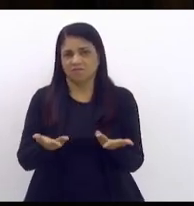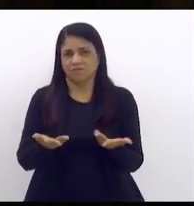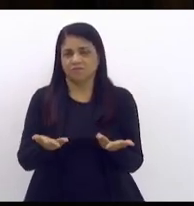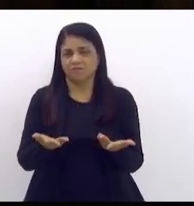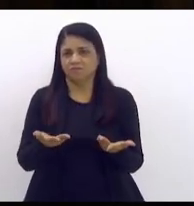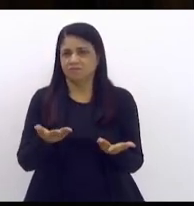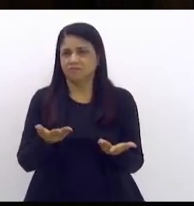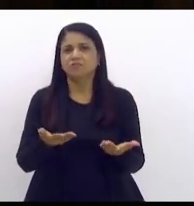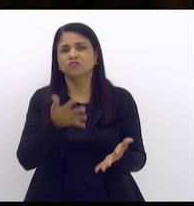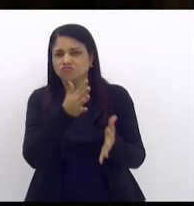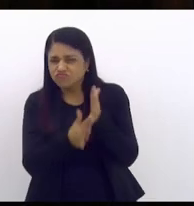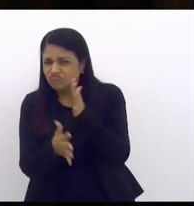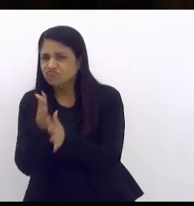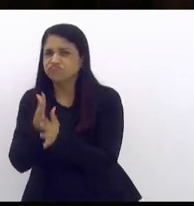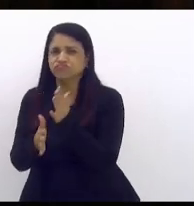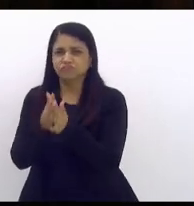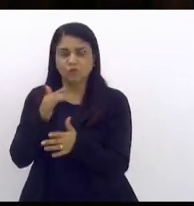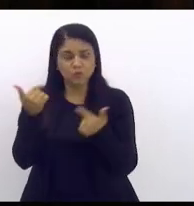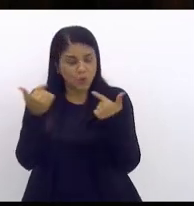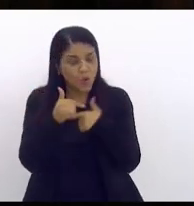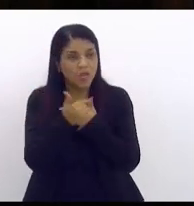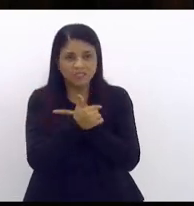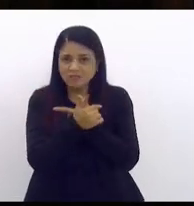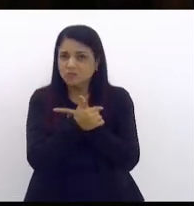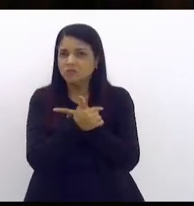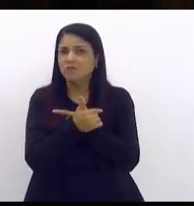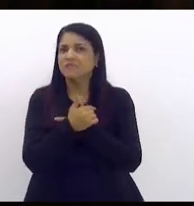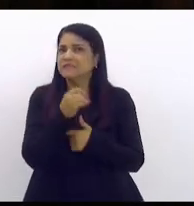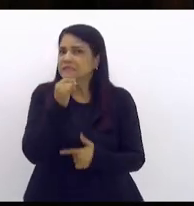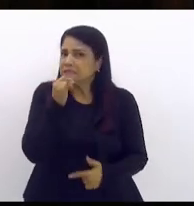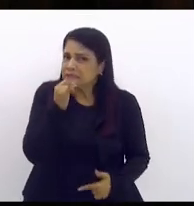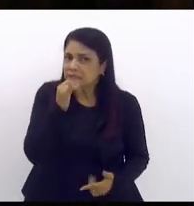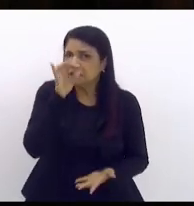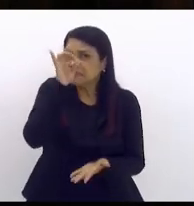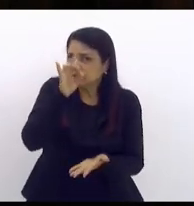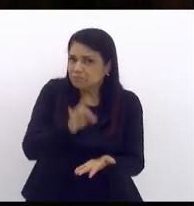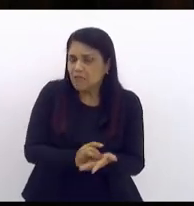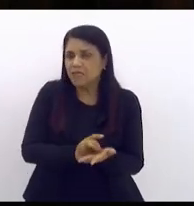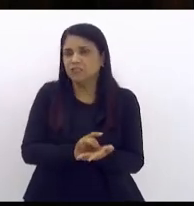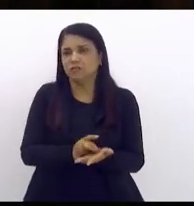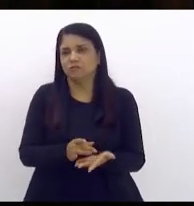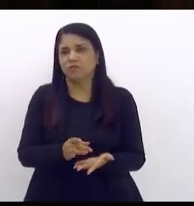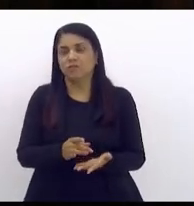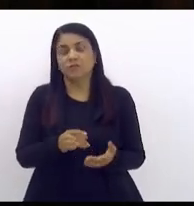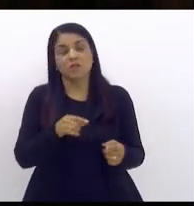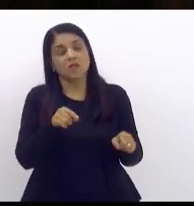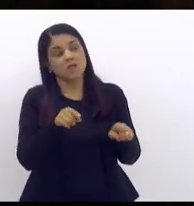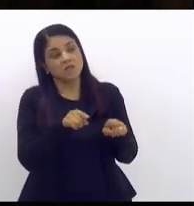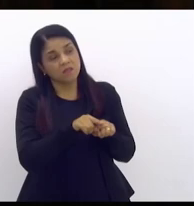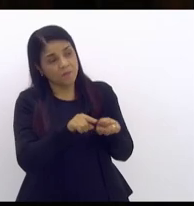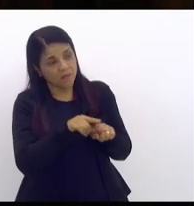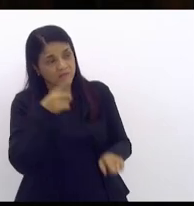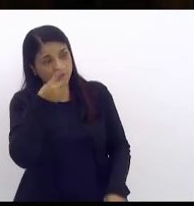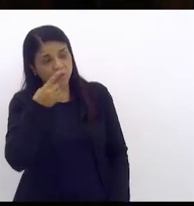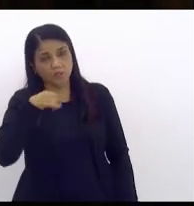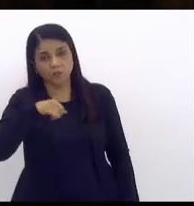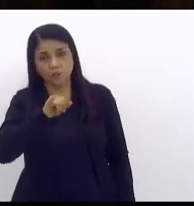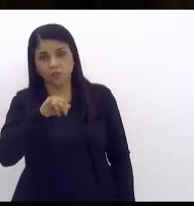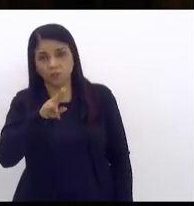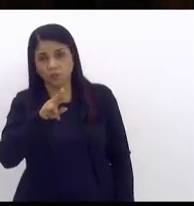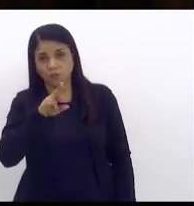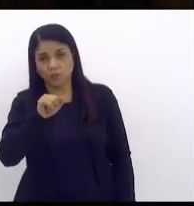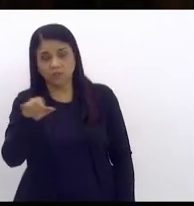complicado, cara. É assim, eu tô rindo assim, mas realmente é muito triste isso que acontece. E agora também, Yuri, vale lembrar que está chegando o